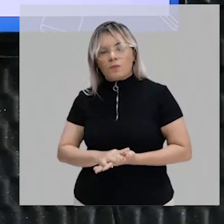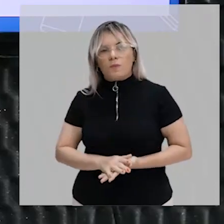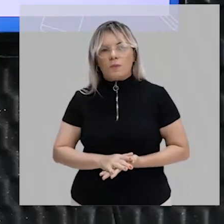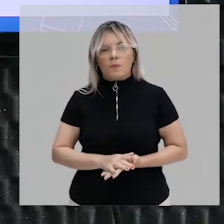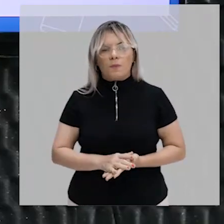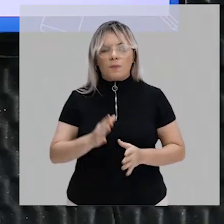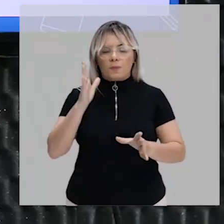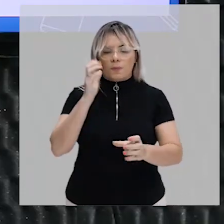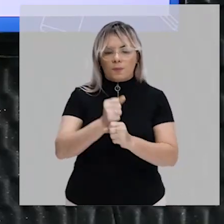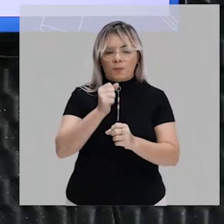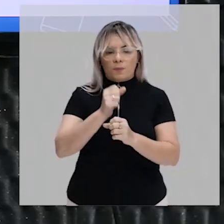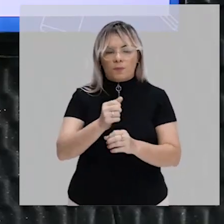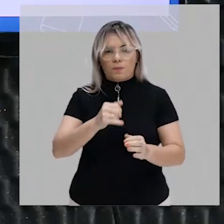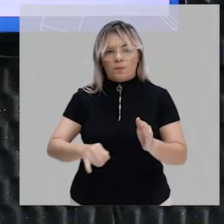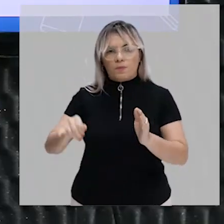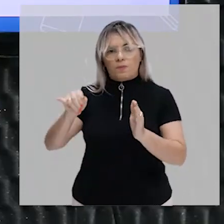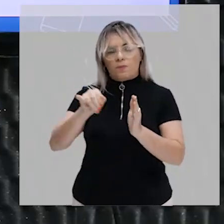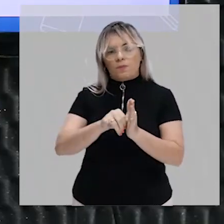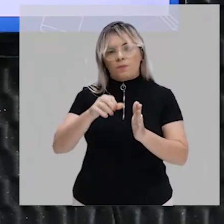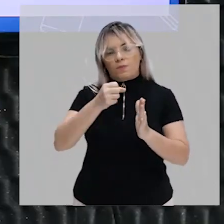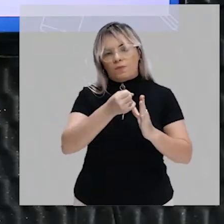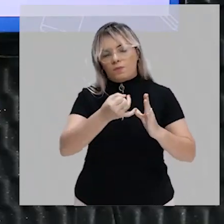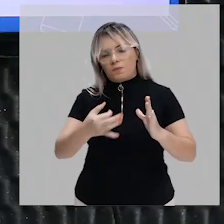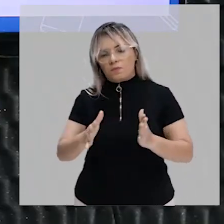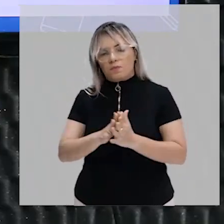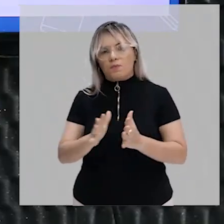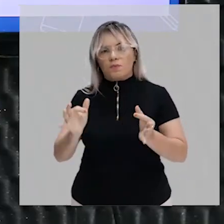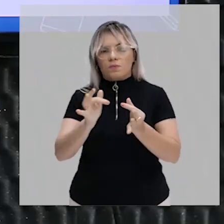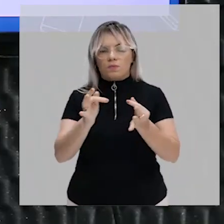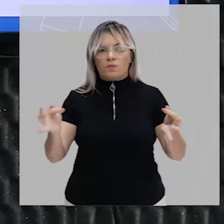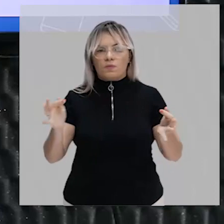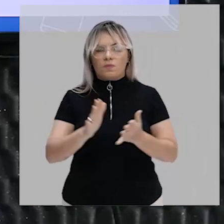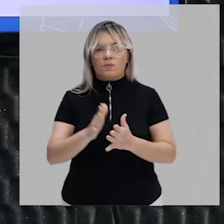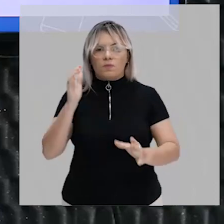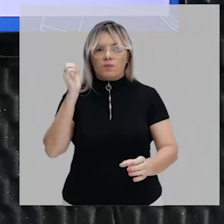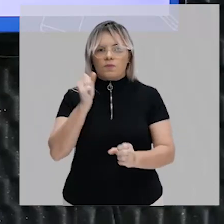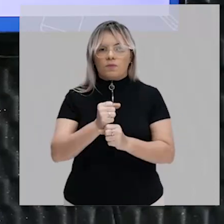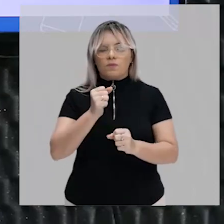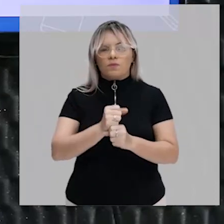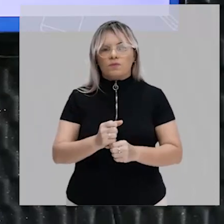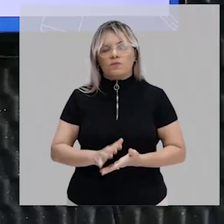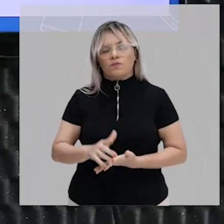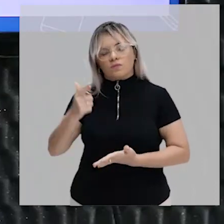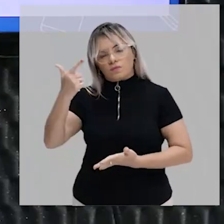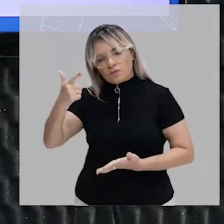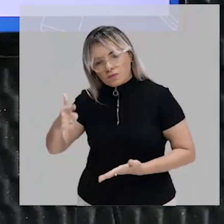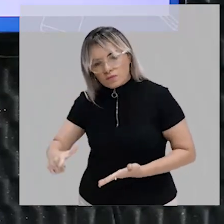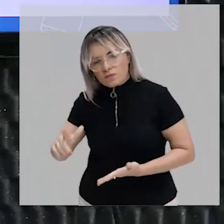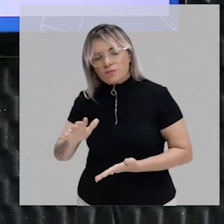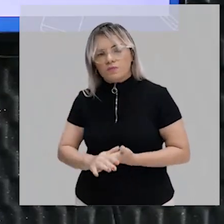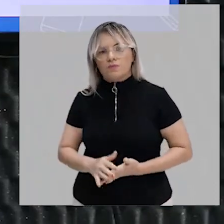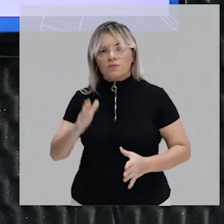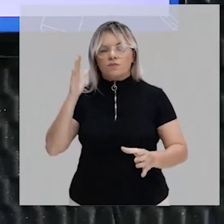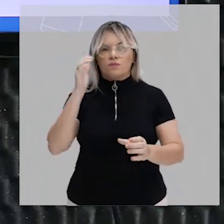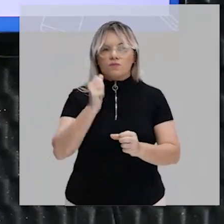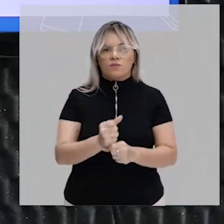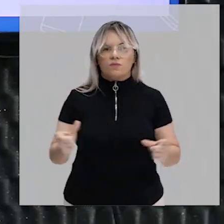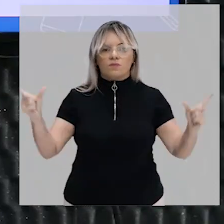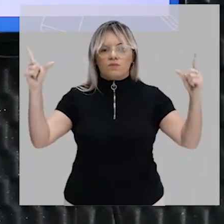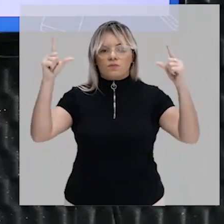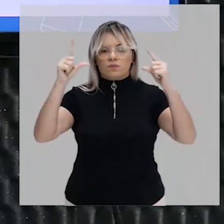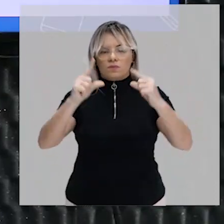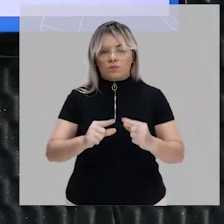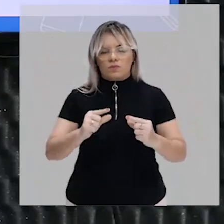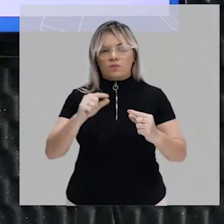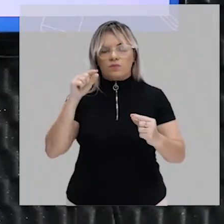conjuntos e identifico as quantidades, fica bem simples o cálculo. Volto a te dizer, a conta toda se reduz